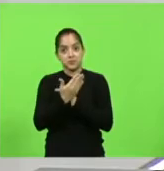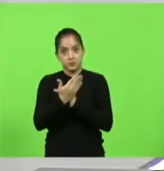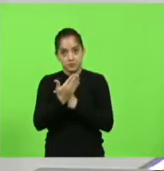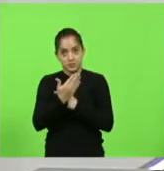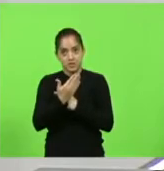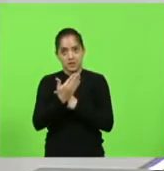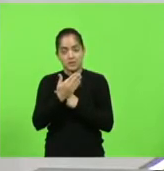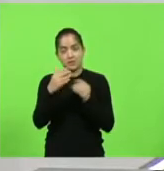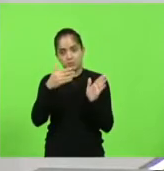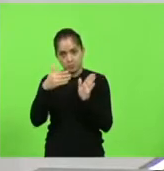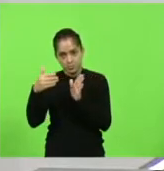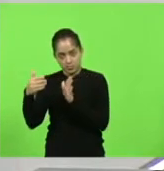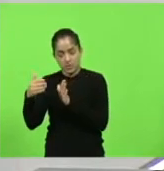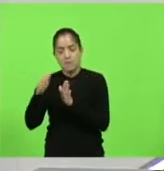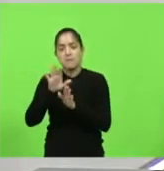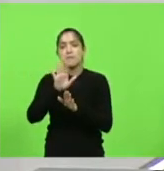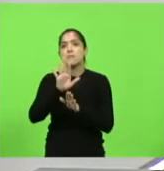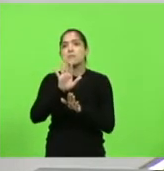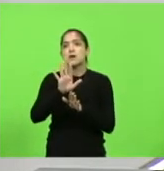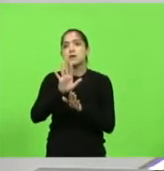rodar. Mas eu quero